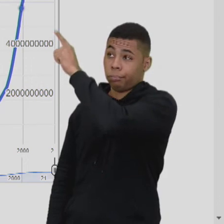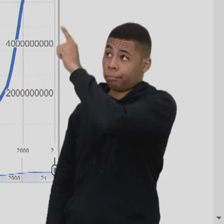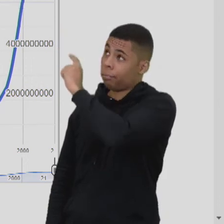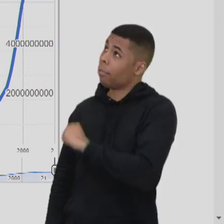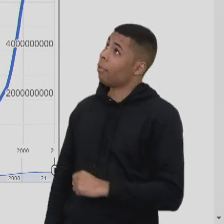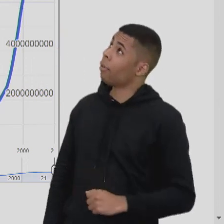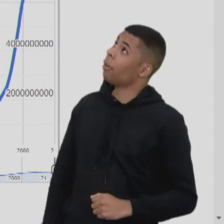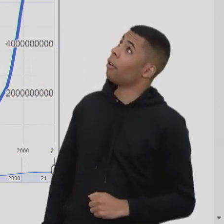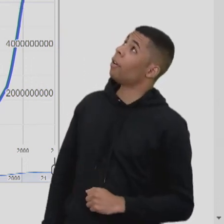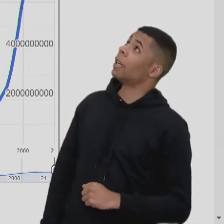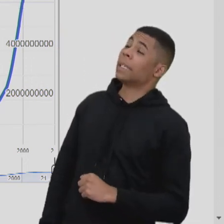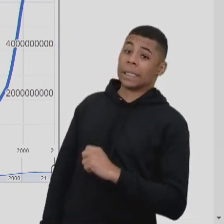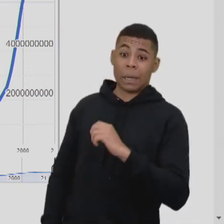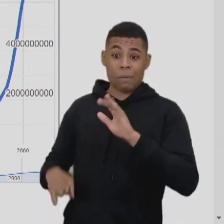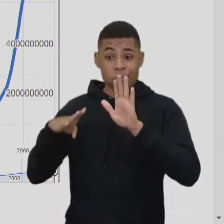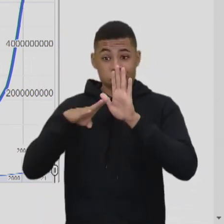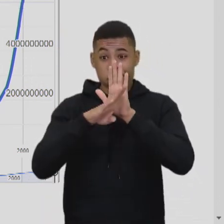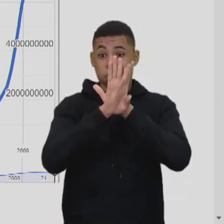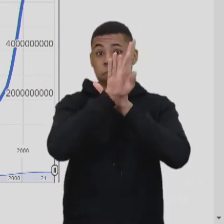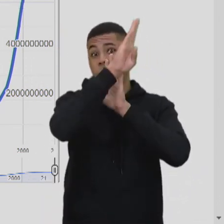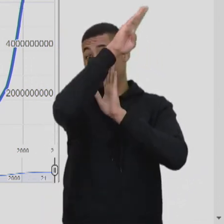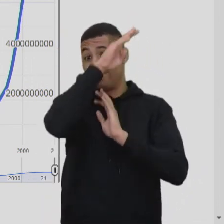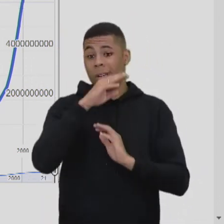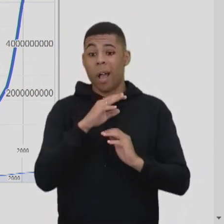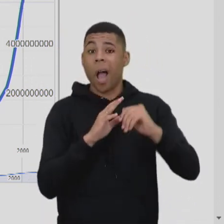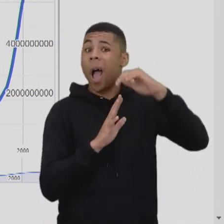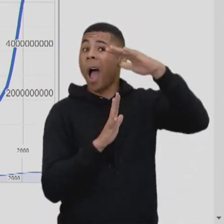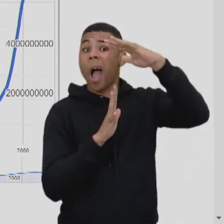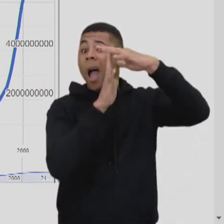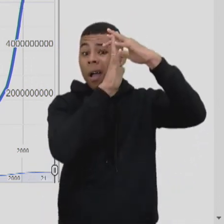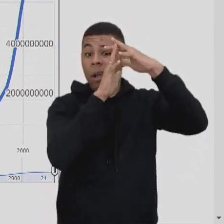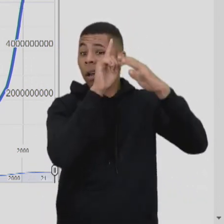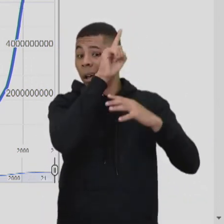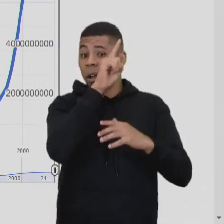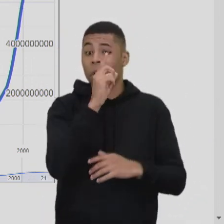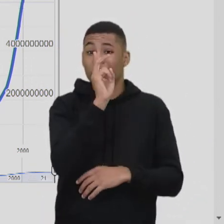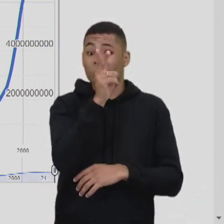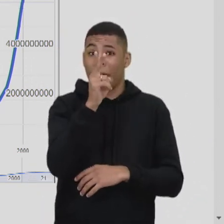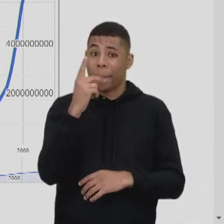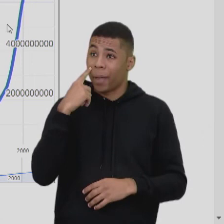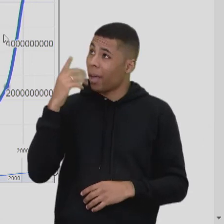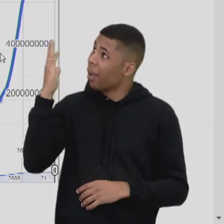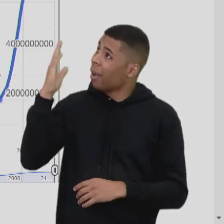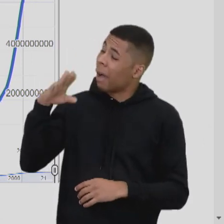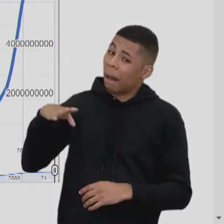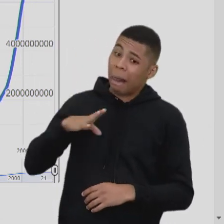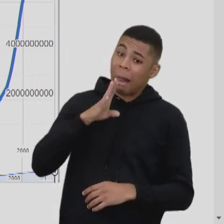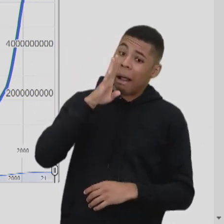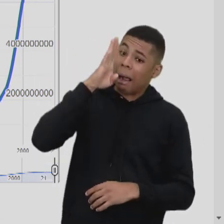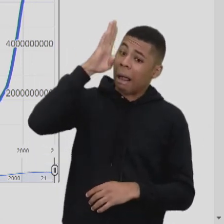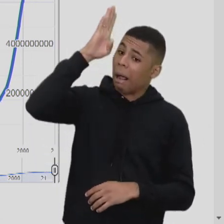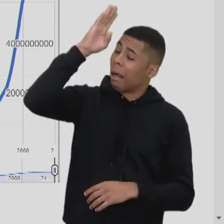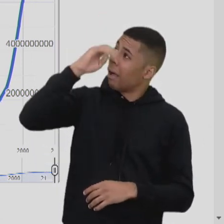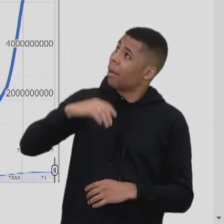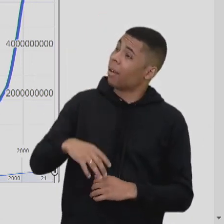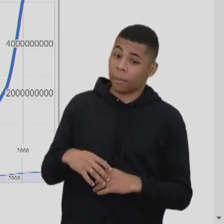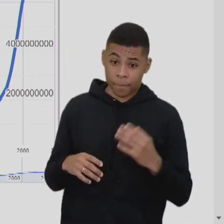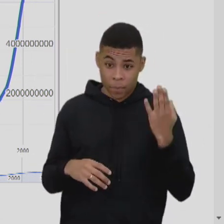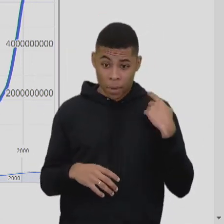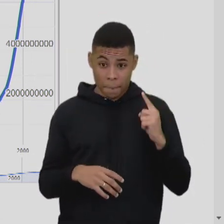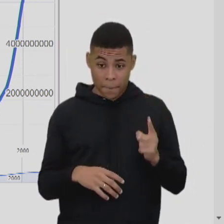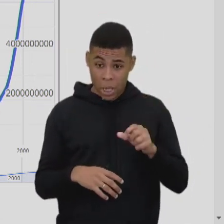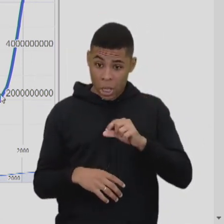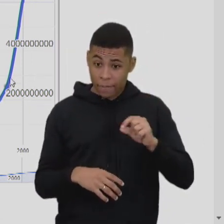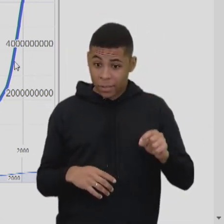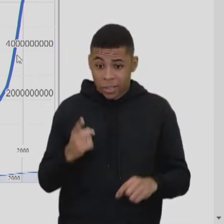muito rapidamente, ó, entre 1900 até 2000, ó. Olha a relação aqui, ó, tá vendo?